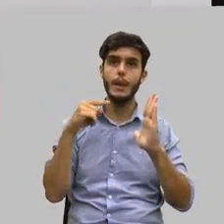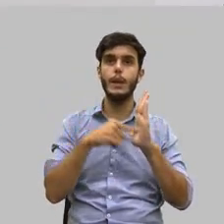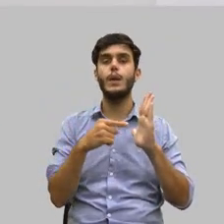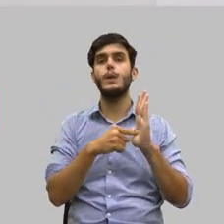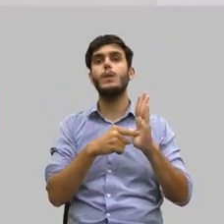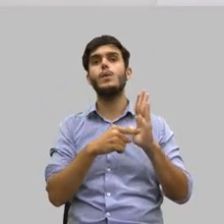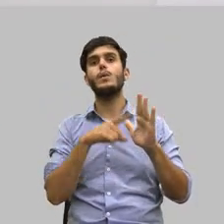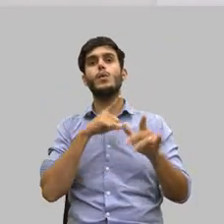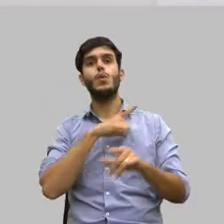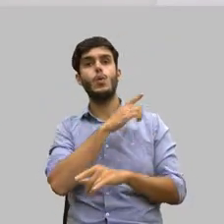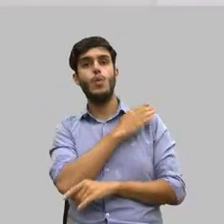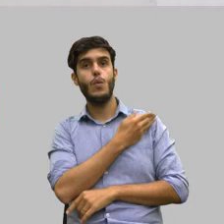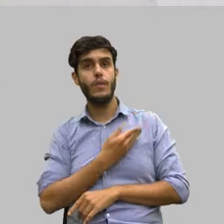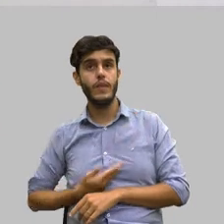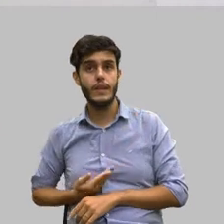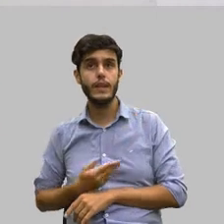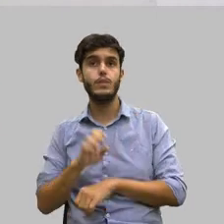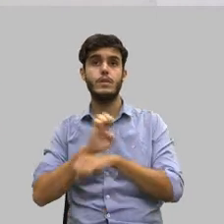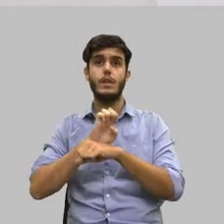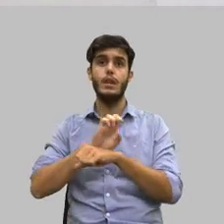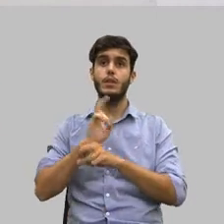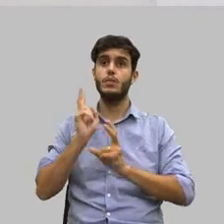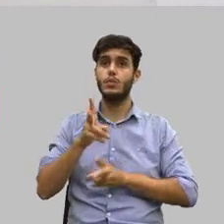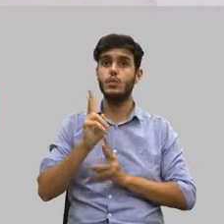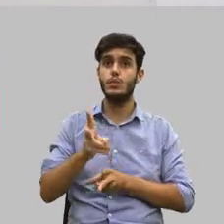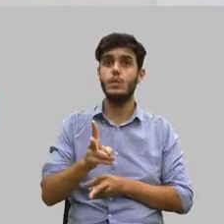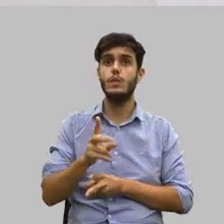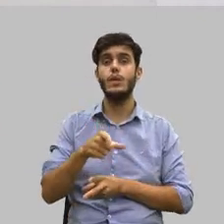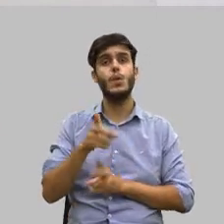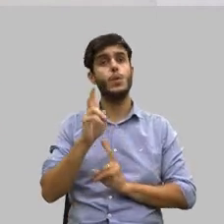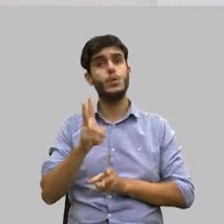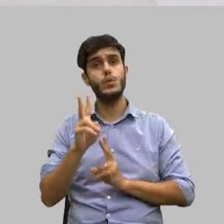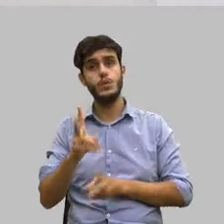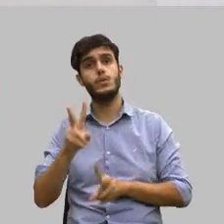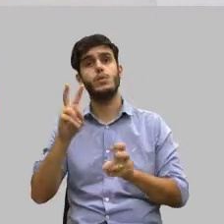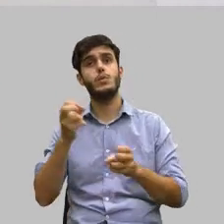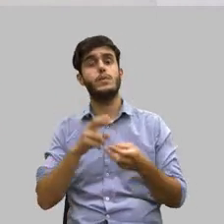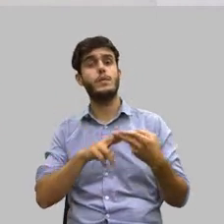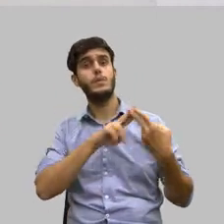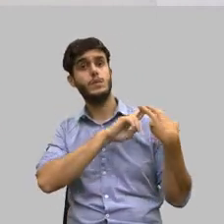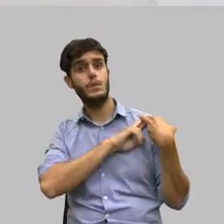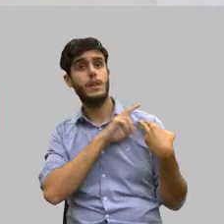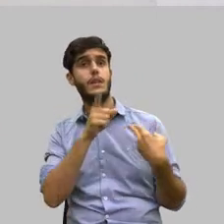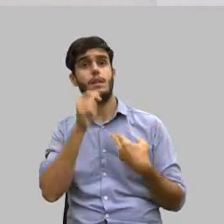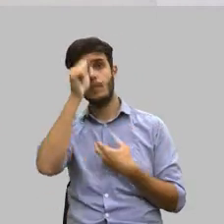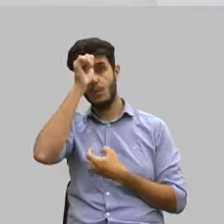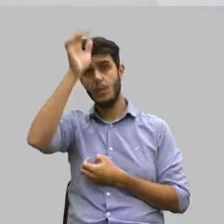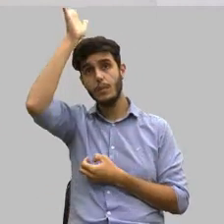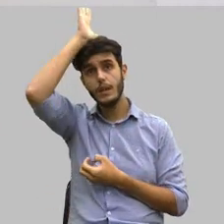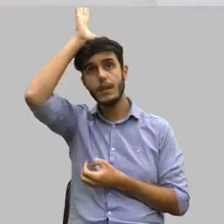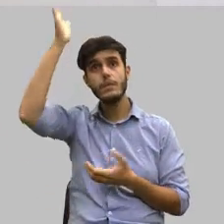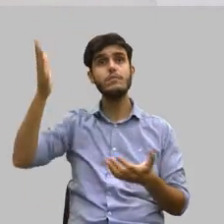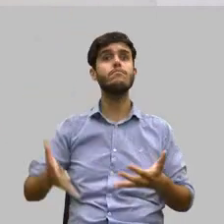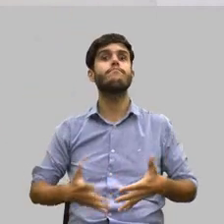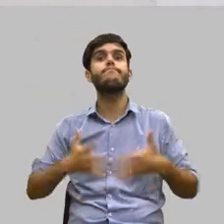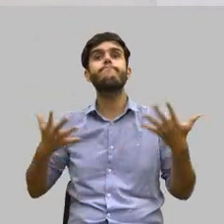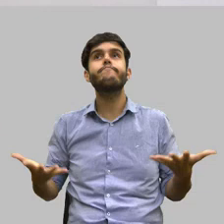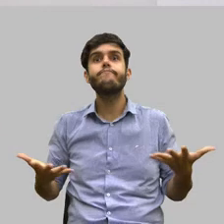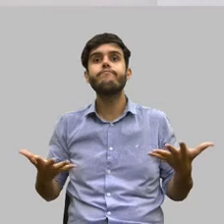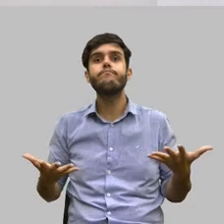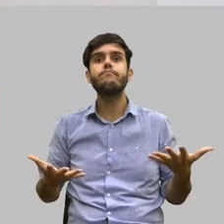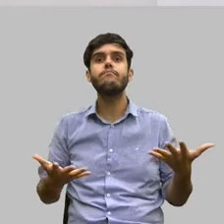aqui em Minas decidiu continuar e decidiu continuar sobre a responsabilidade do Corpo de Bombeiros não